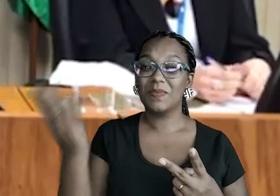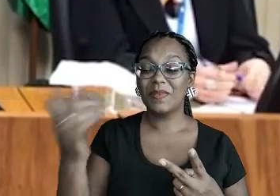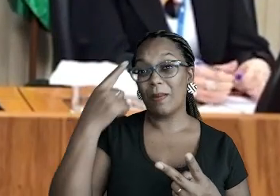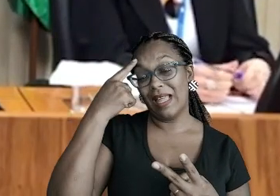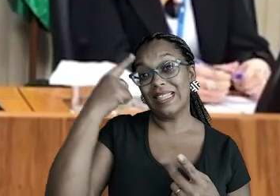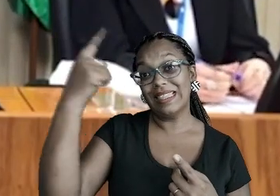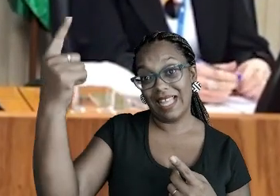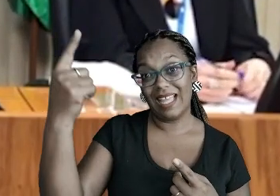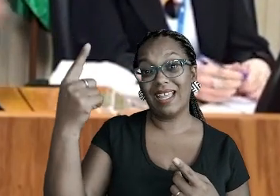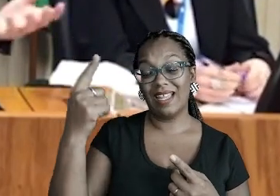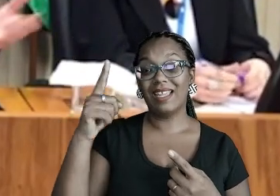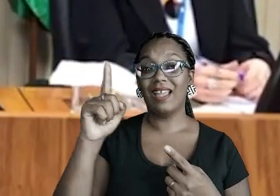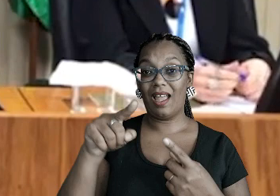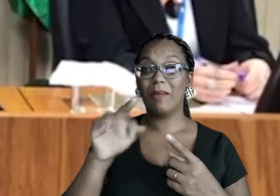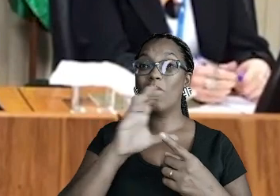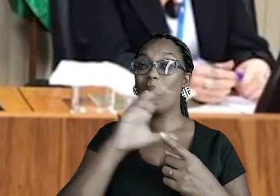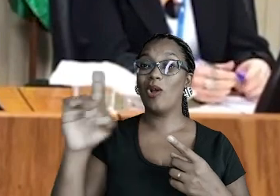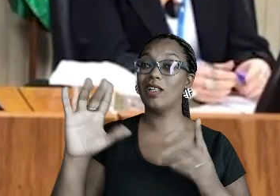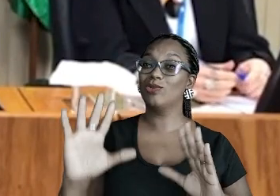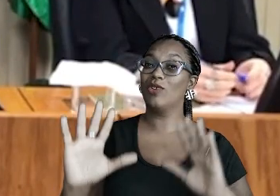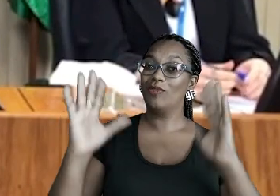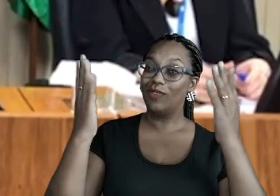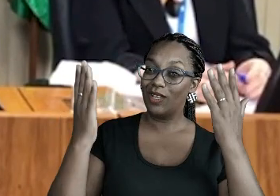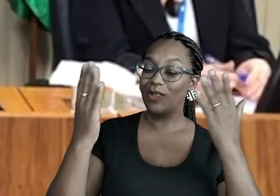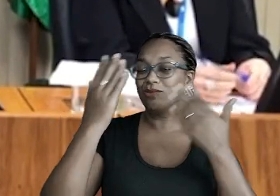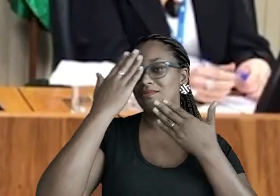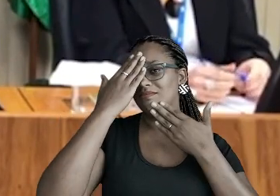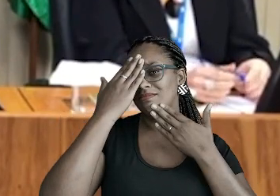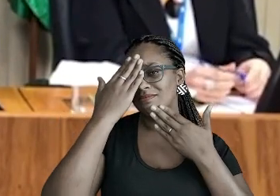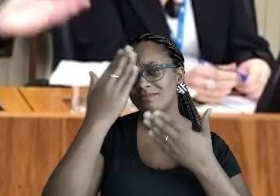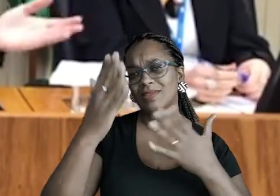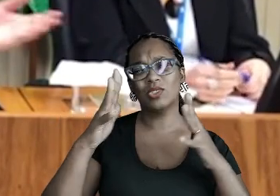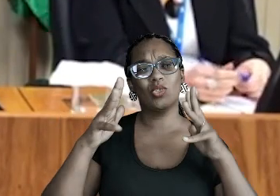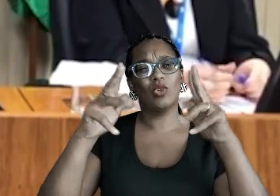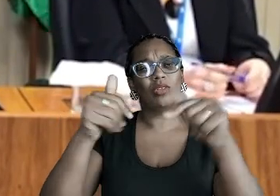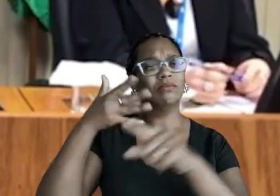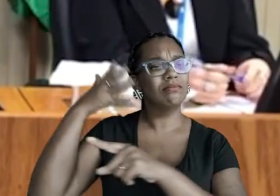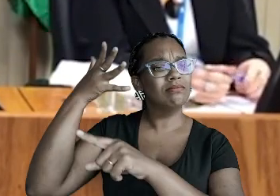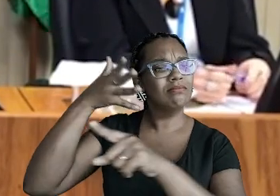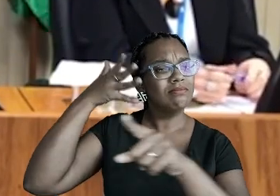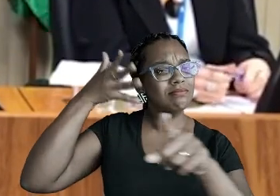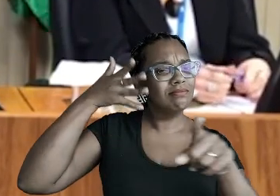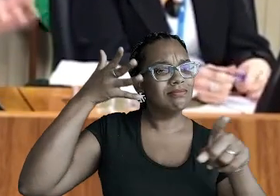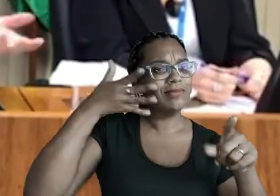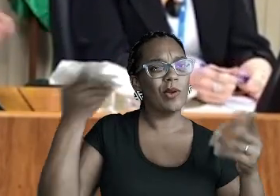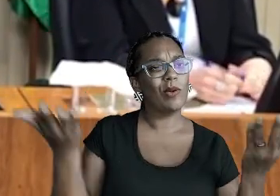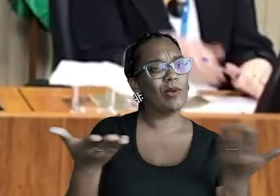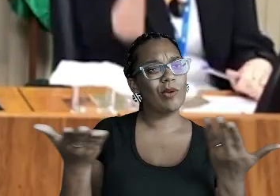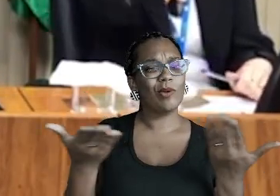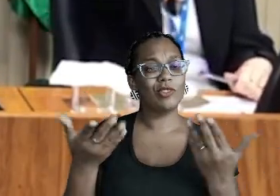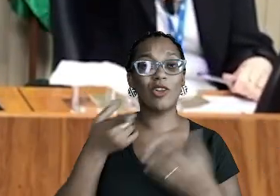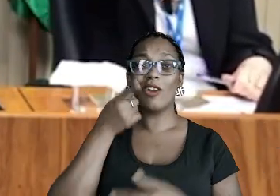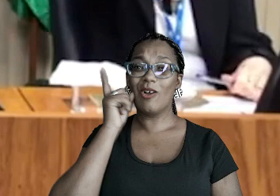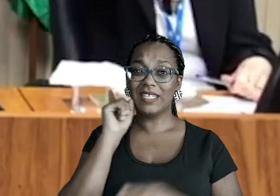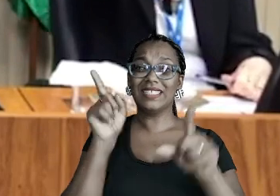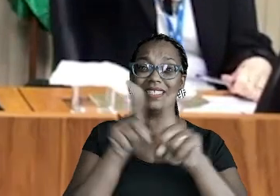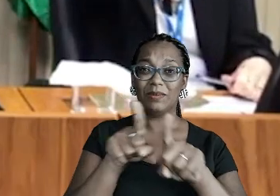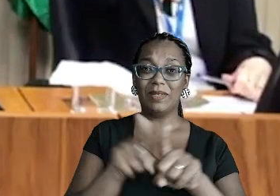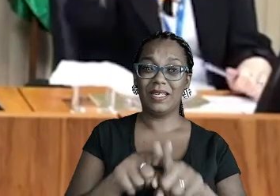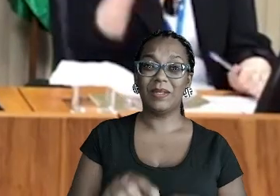ideia pelo pelo pela coordenação do evento agradecer a todos os palestrantes que hoje de